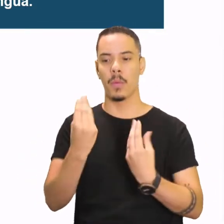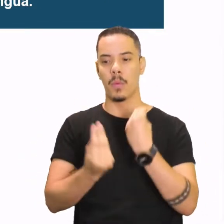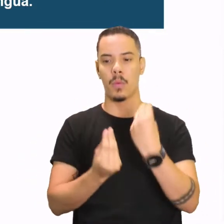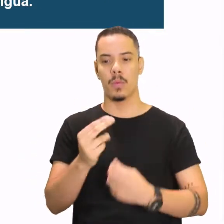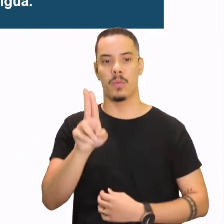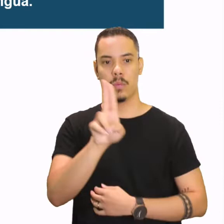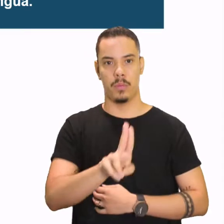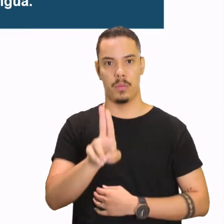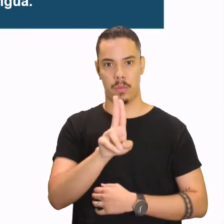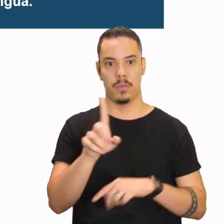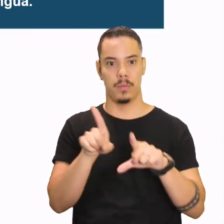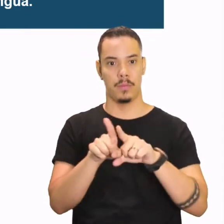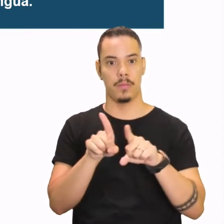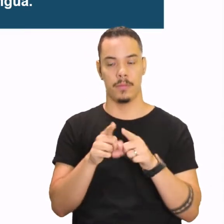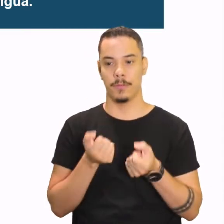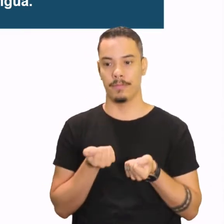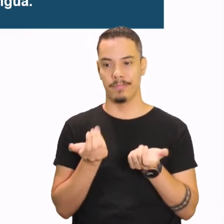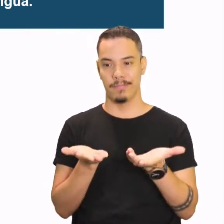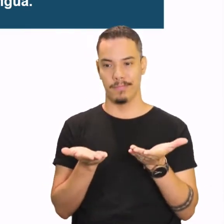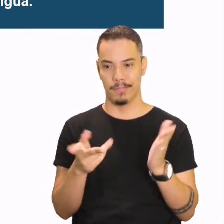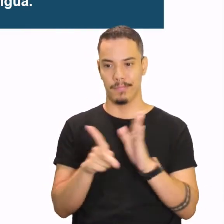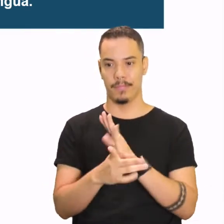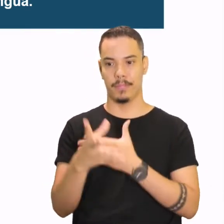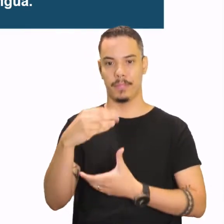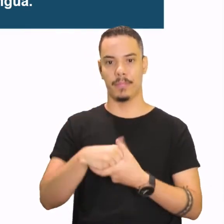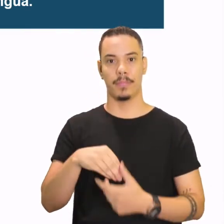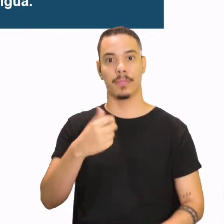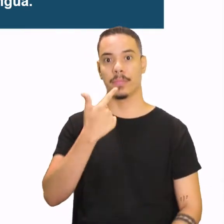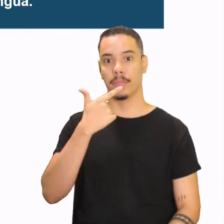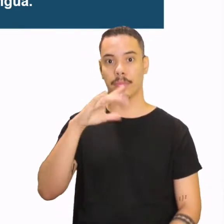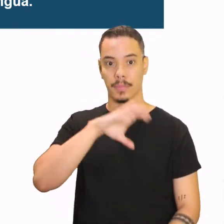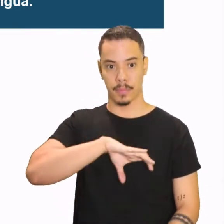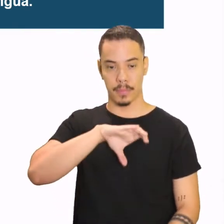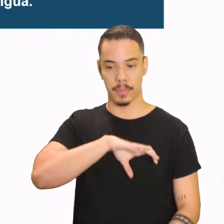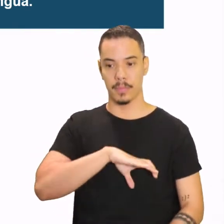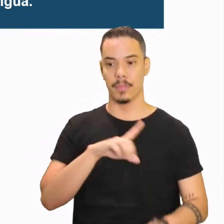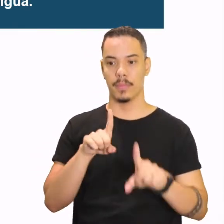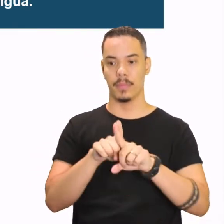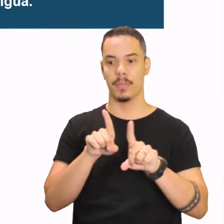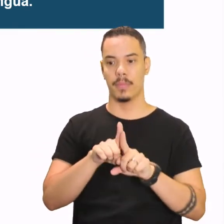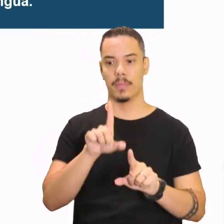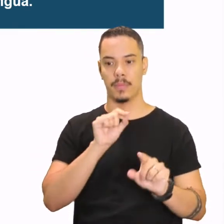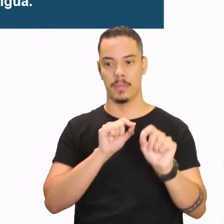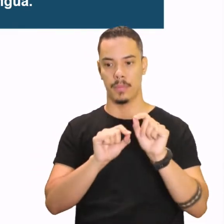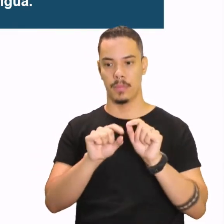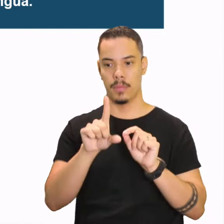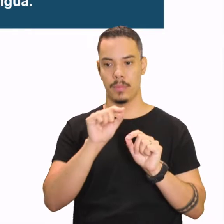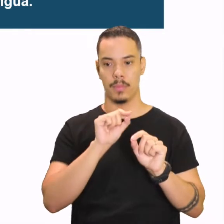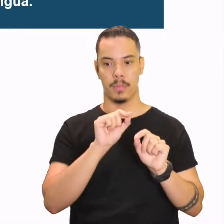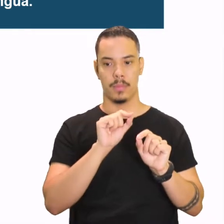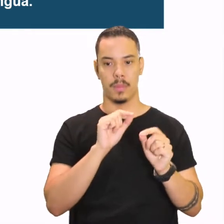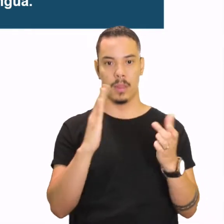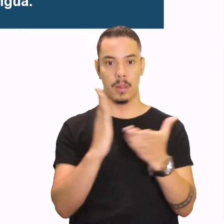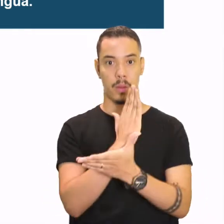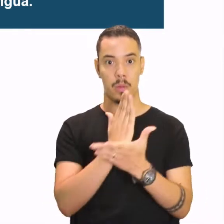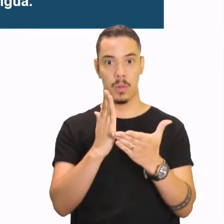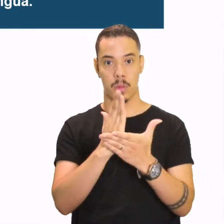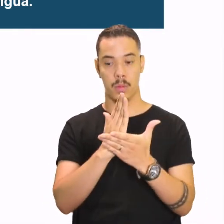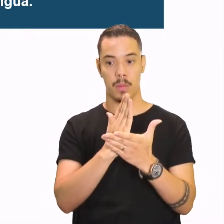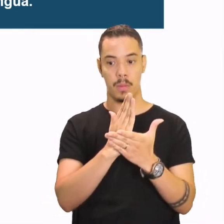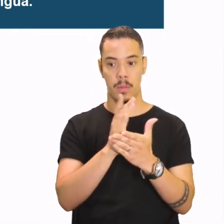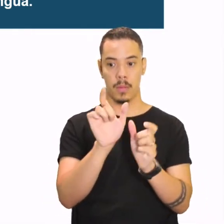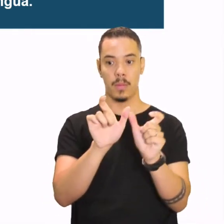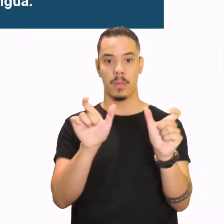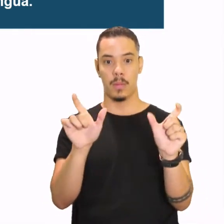usos expressivos da língua portuguesa, da escolha de determinadas palavras ou expressões e